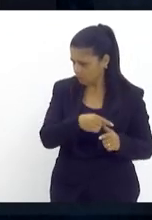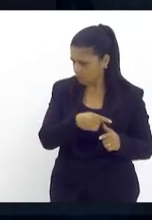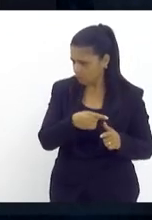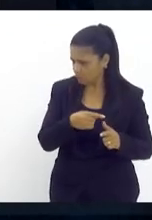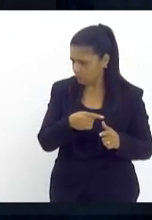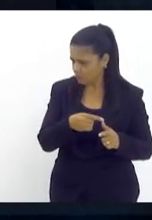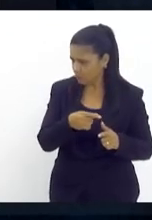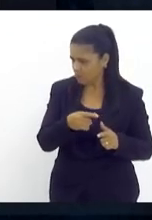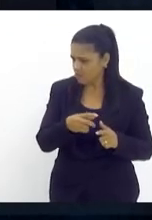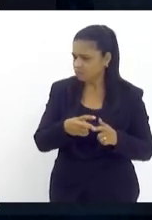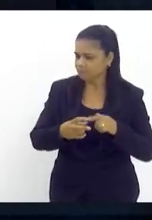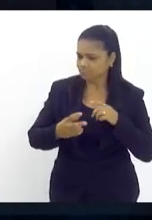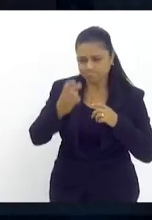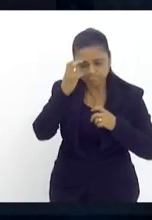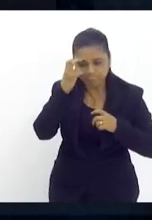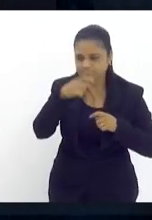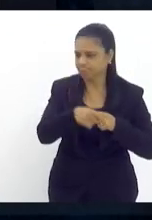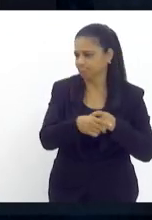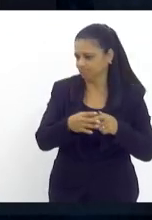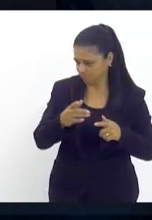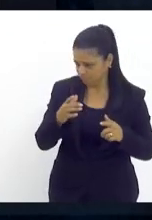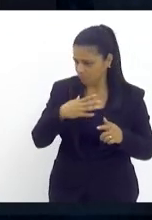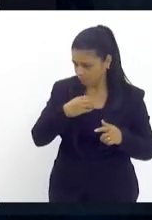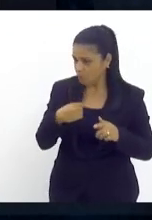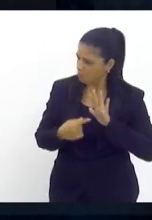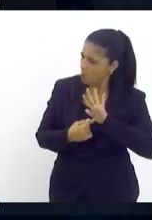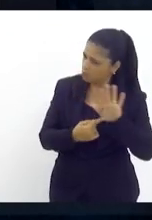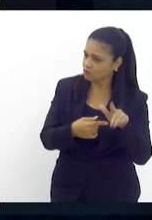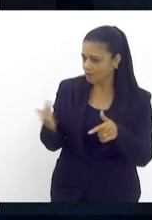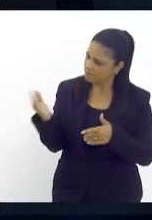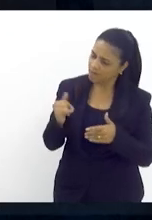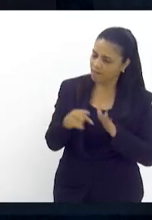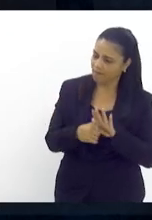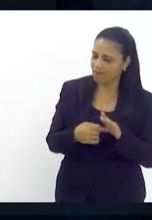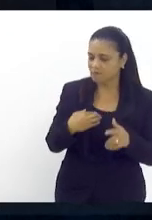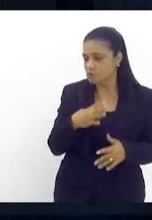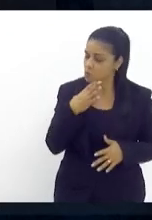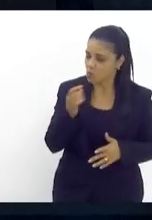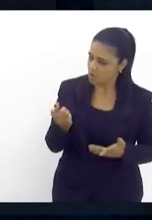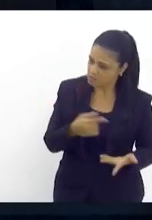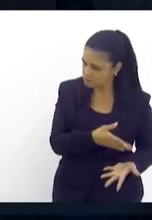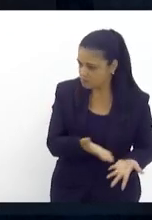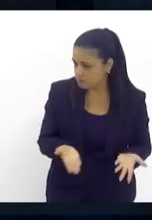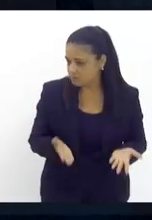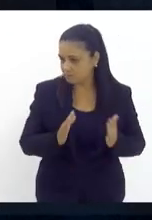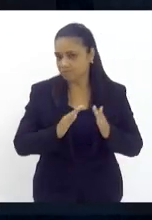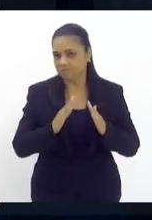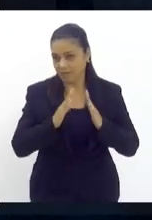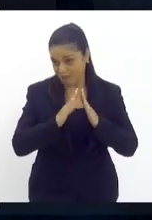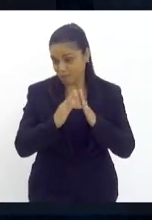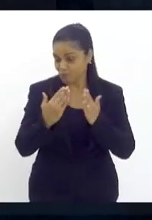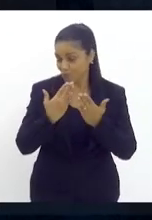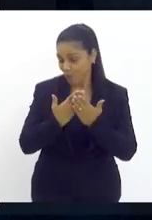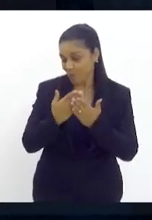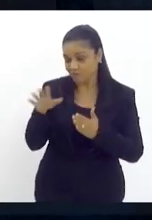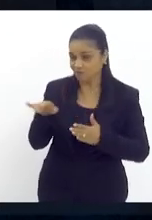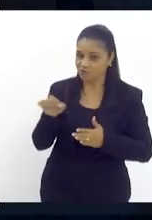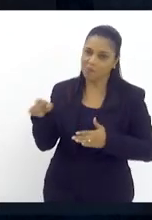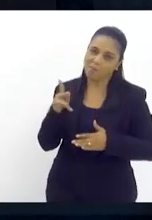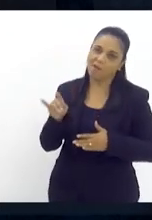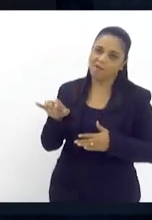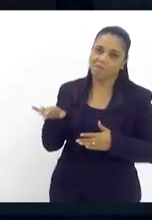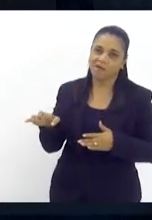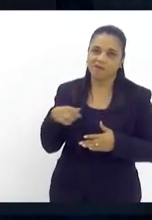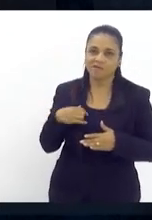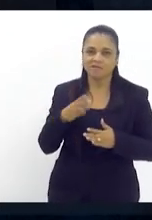as aspirações do seu filho? Vem cá, deixa eu te mostrar, caso você não conheça. Seu filho tem essas limitações,